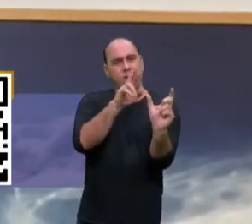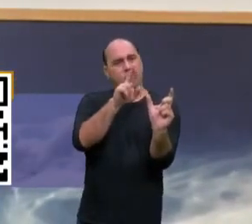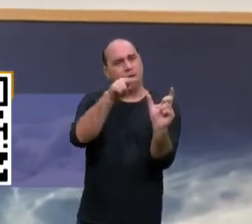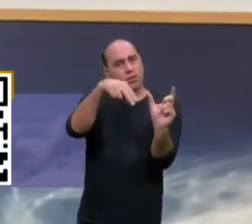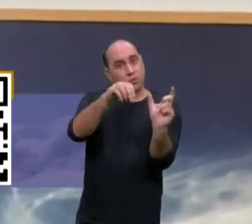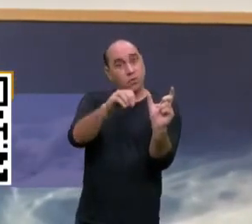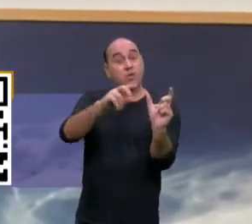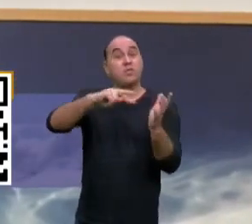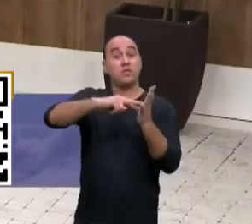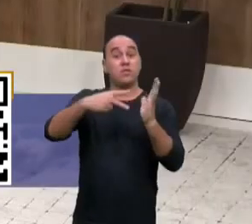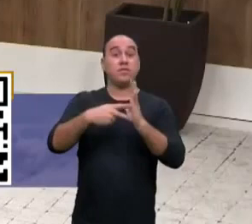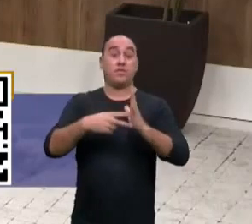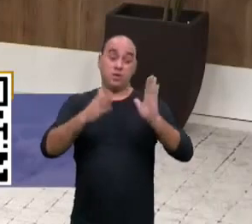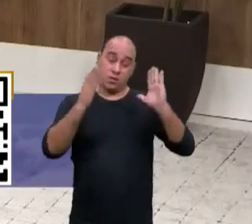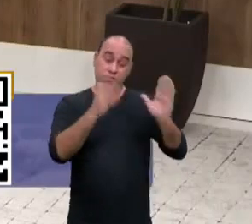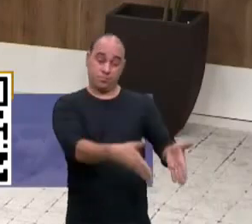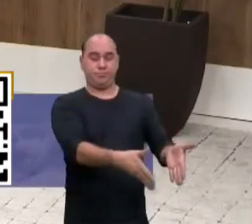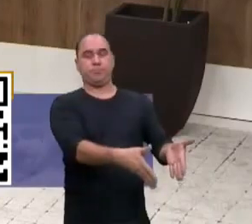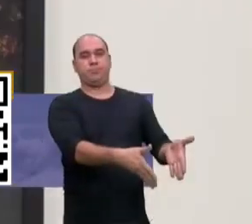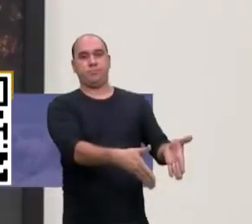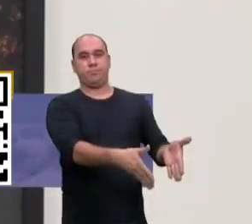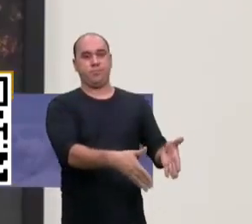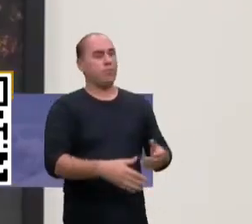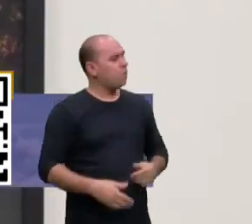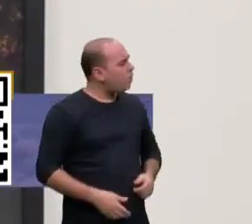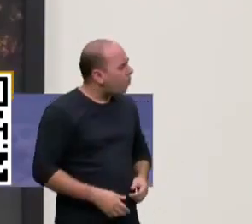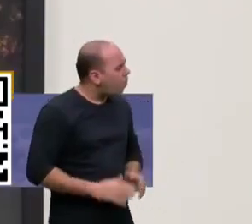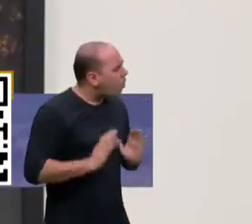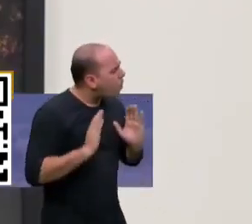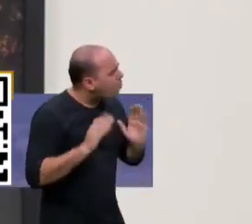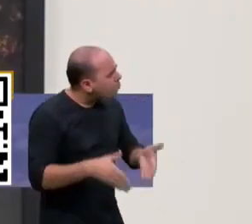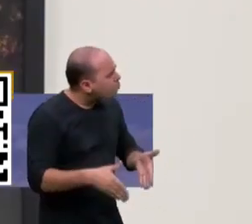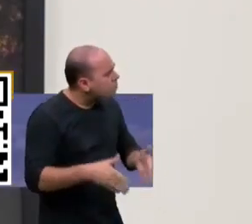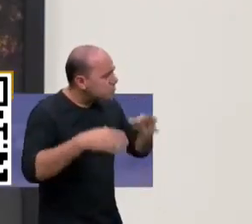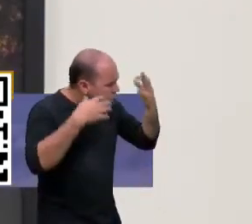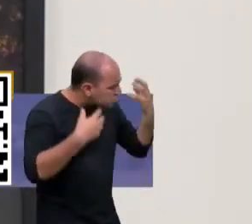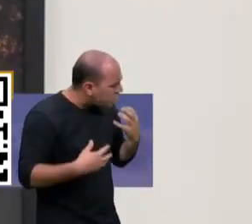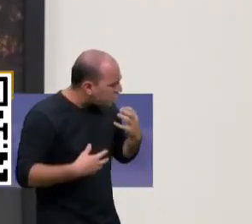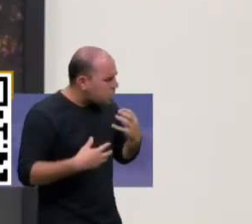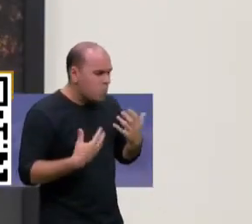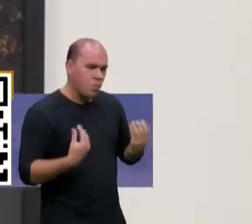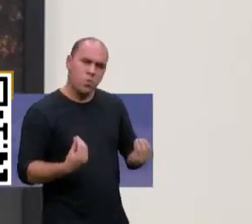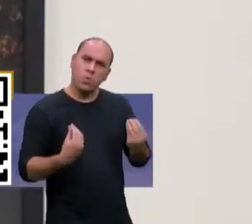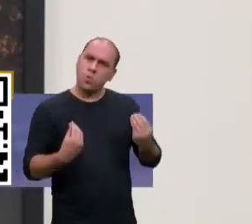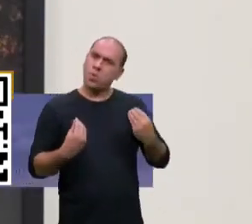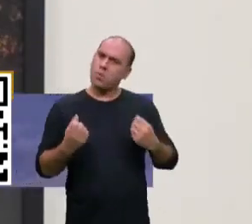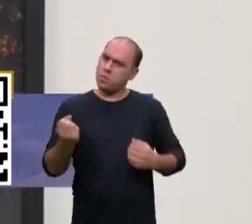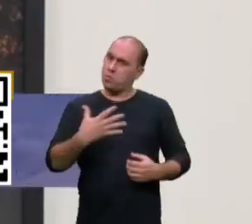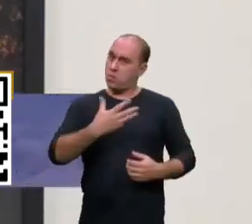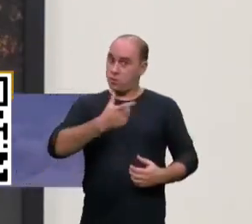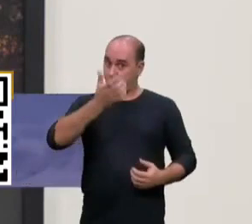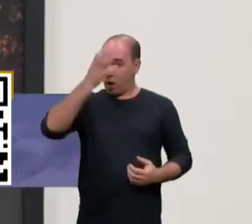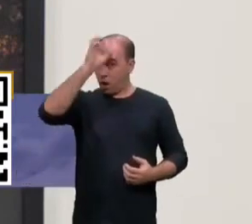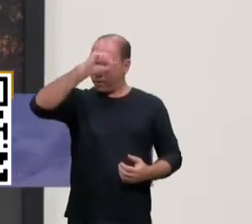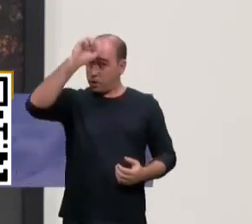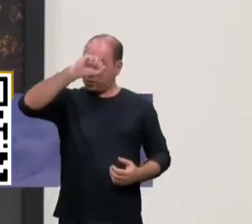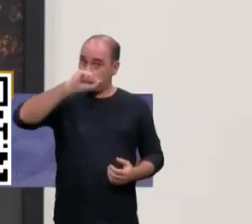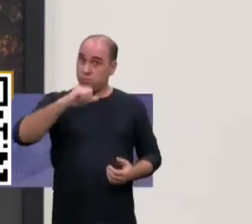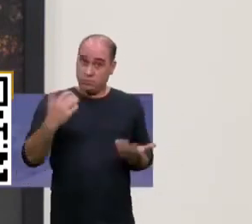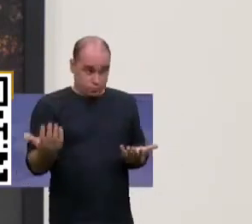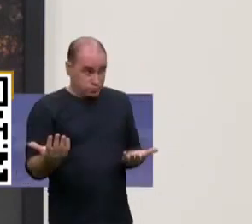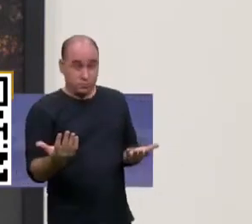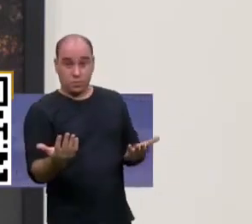significa sepultura sepultura Olha só novo por aqui esse não existe um inferno eterno como nos livros e filmes